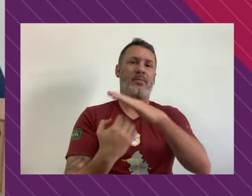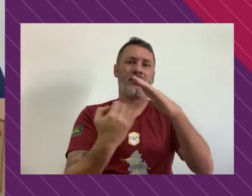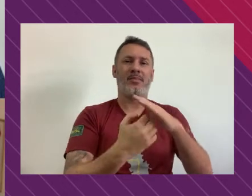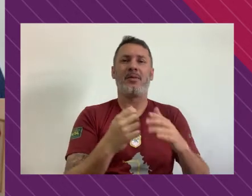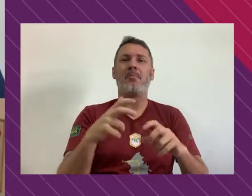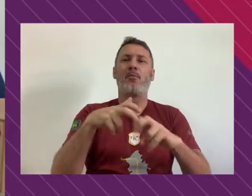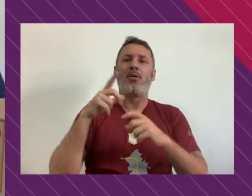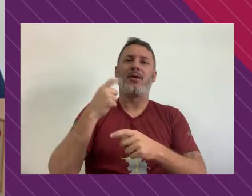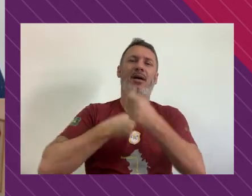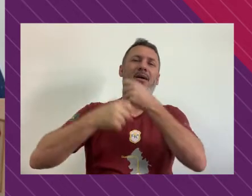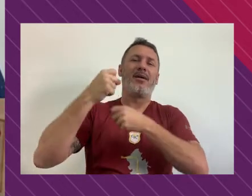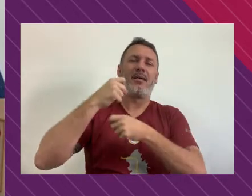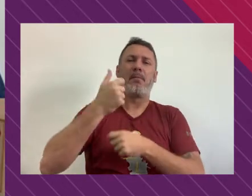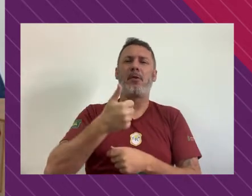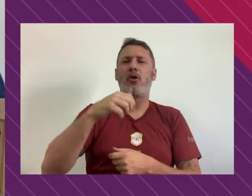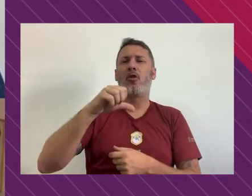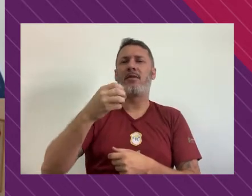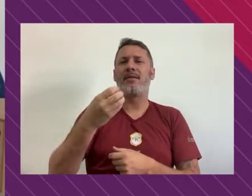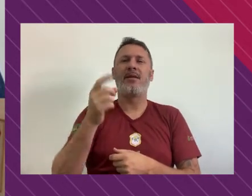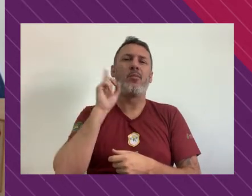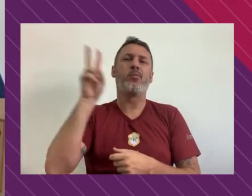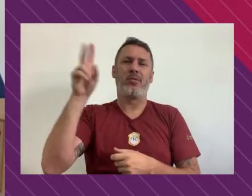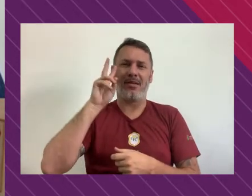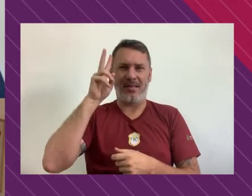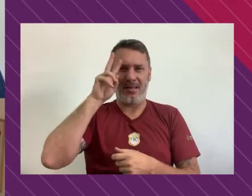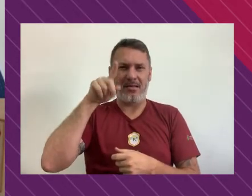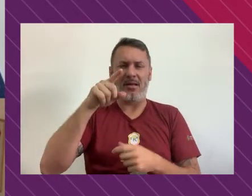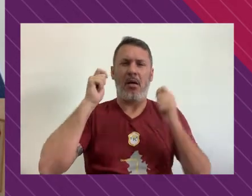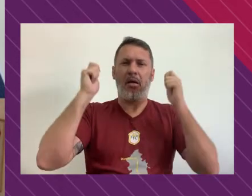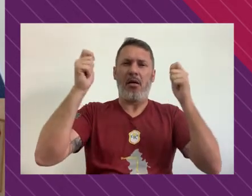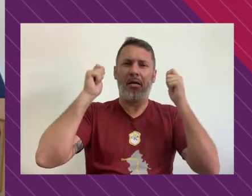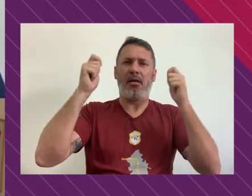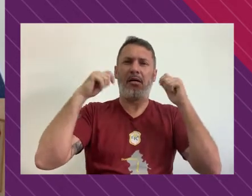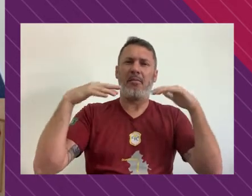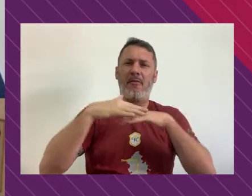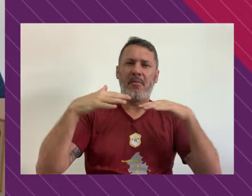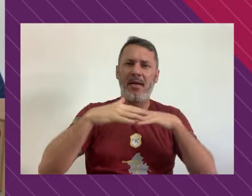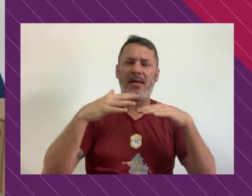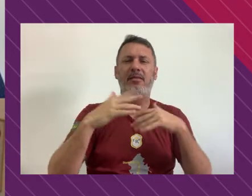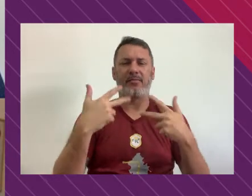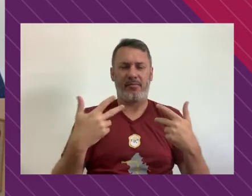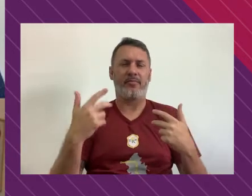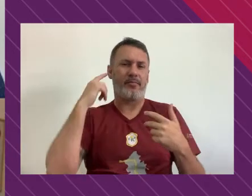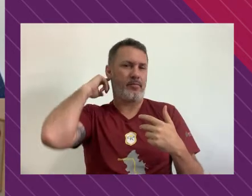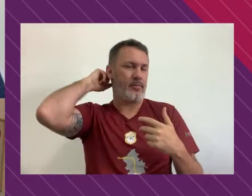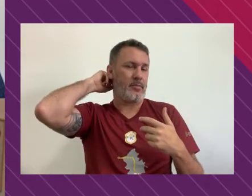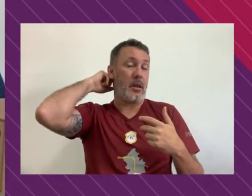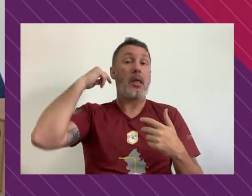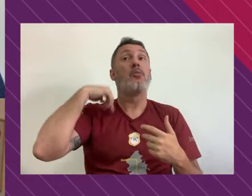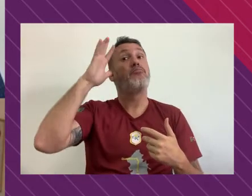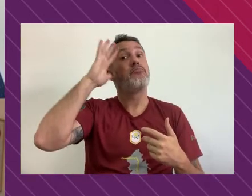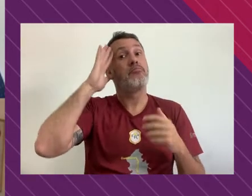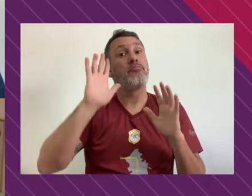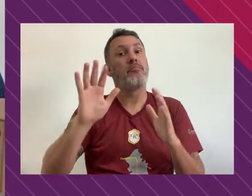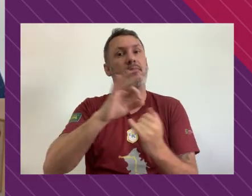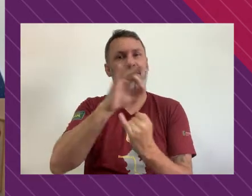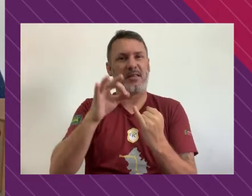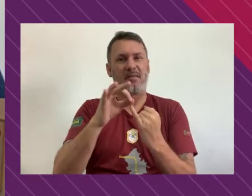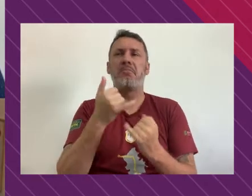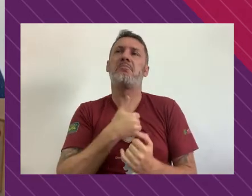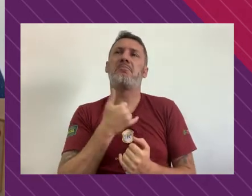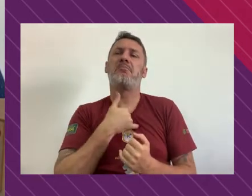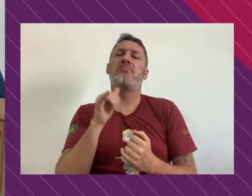década anterior. Né? A gente está vendo aí, estou pensando com a cabeça aqui dos alunos do IFES, que devem ter aí os seus 20 e pouquinhos anos,